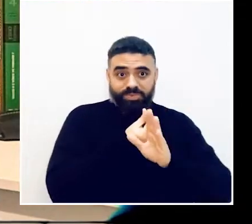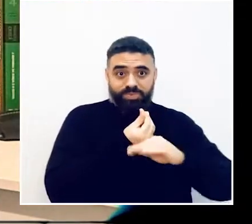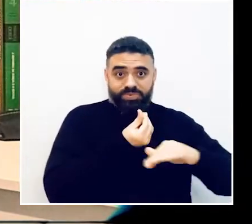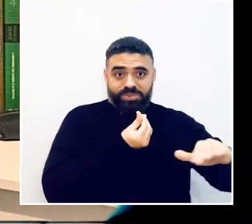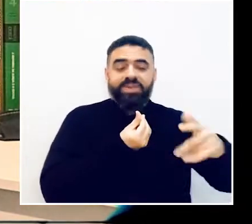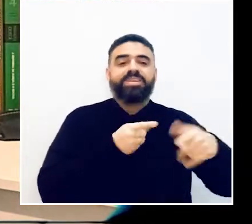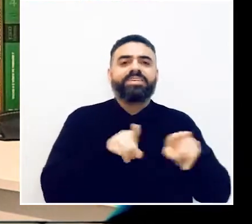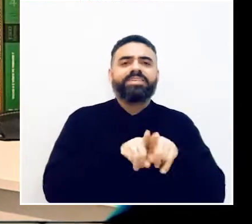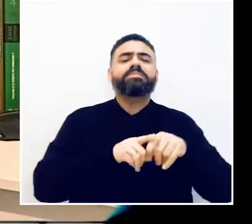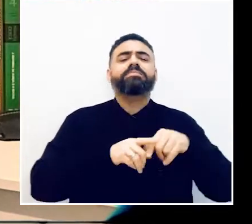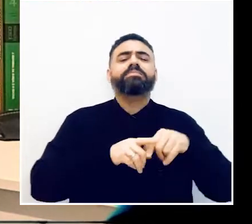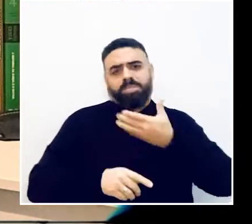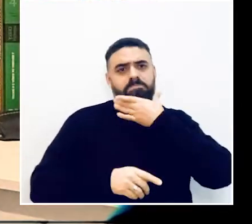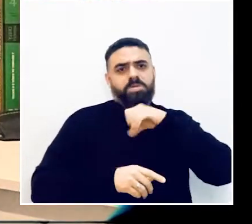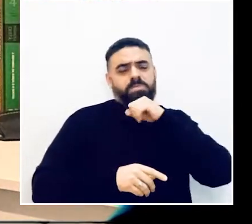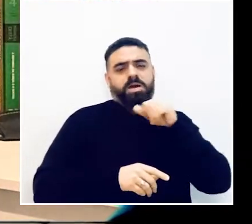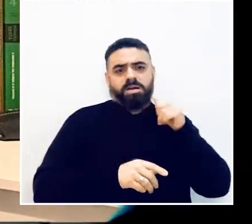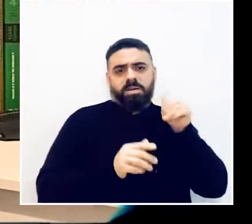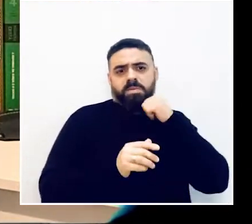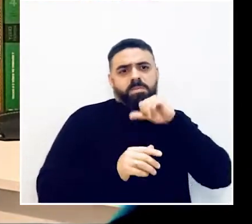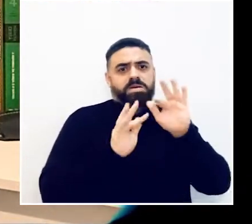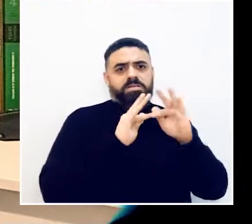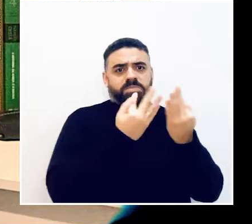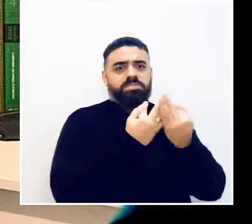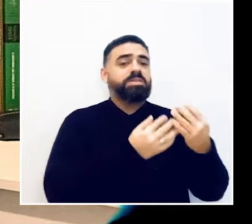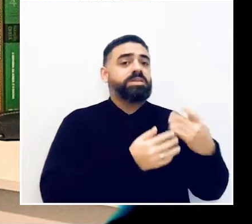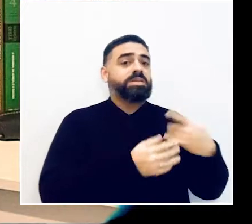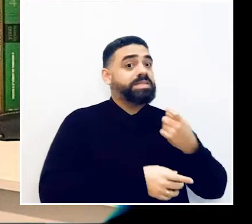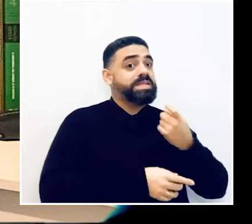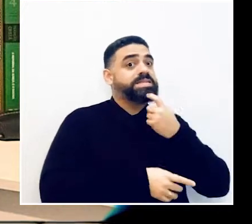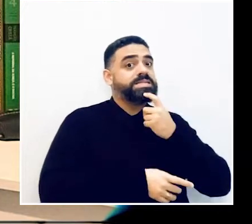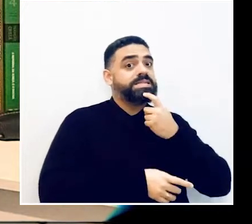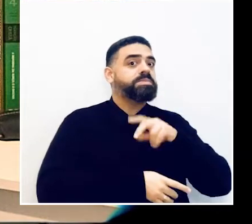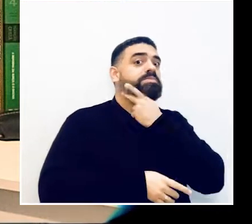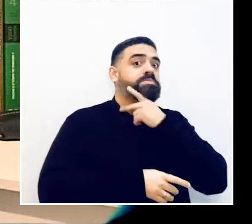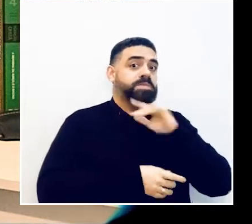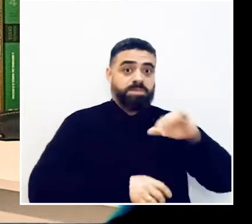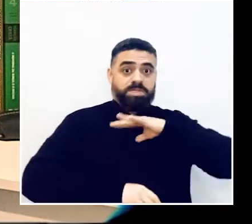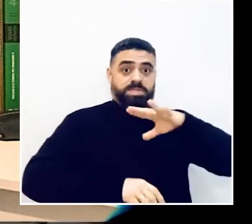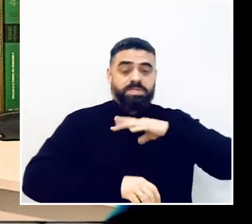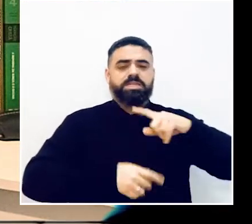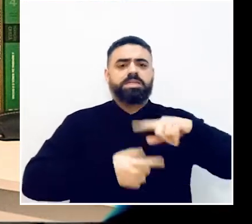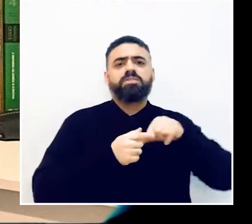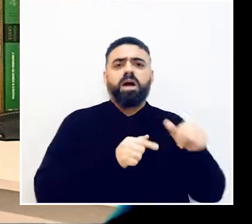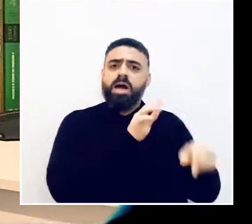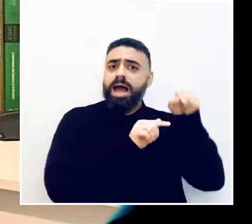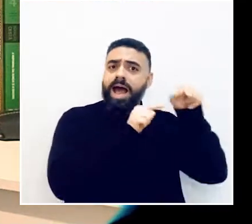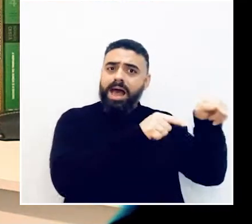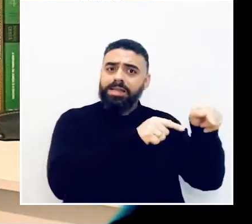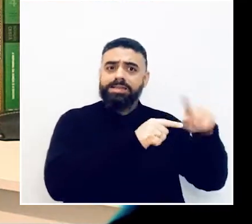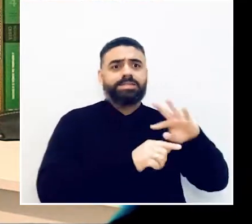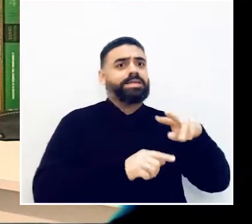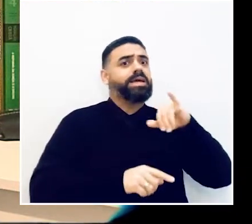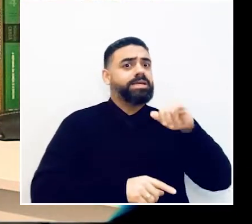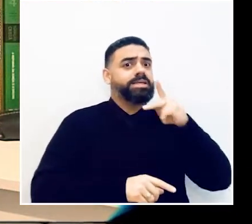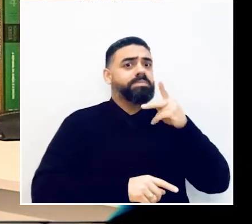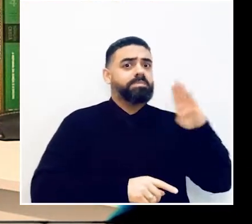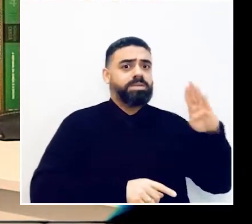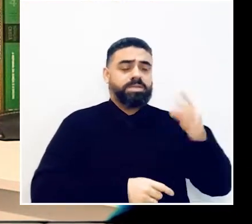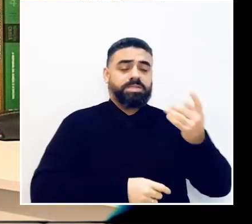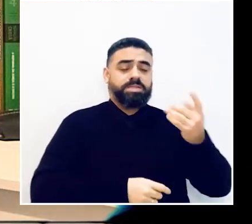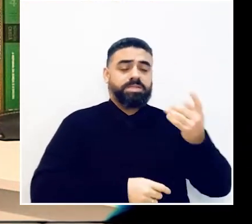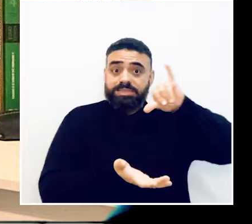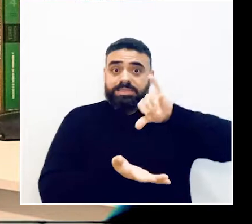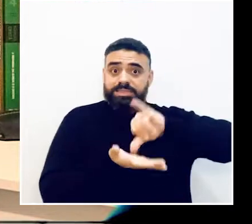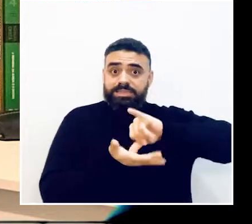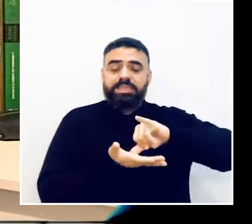são da Igreja Presbiteriana Central de Campinas, né? Foi onde eu cresci ali, e é nesse contexto que eu tive o primeiro contato com a música como